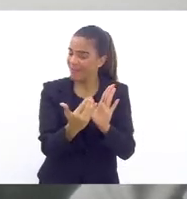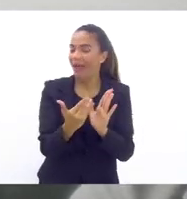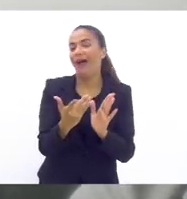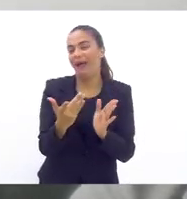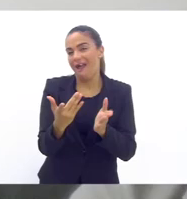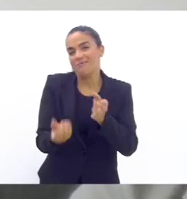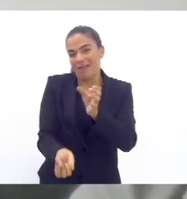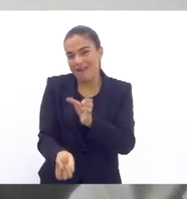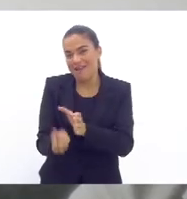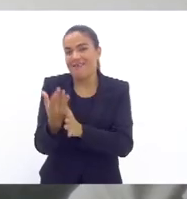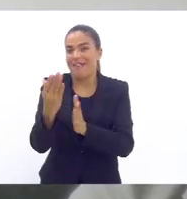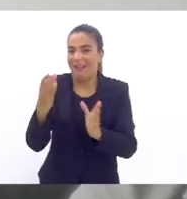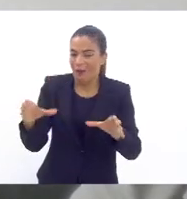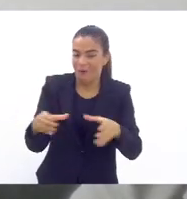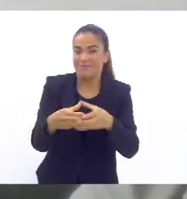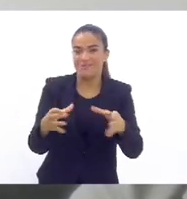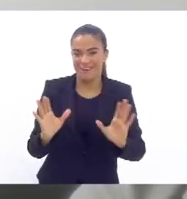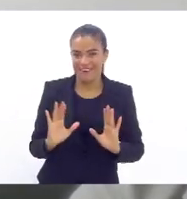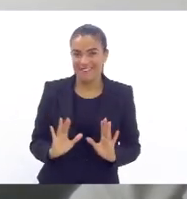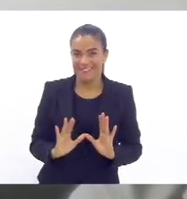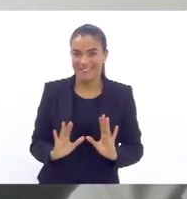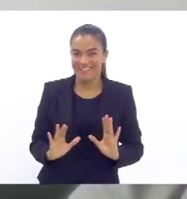a comissão do cúmplice